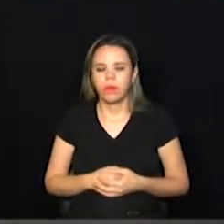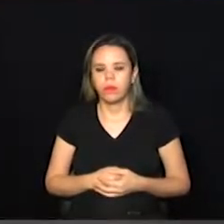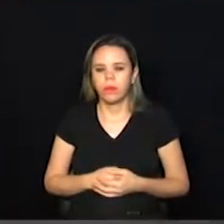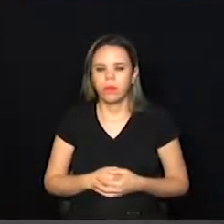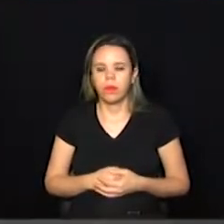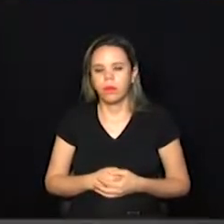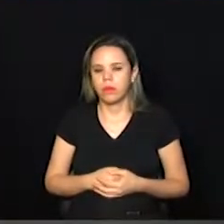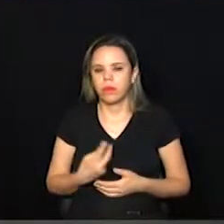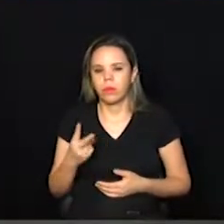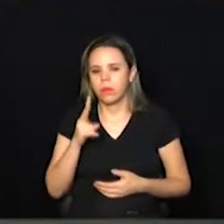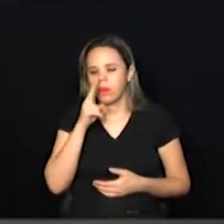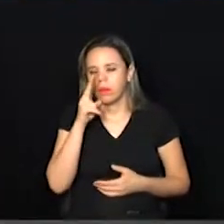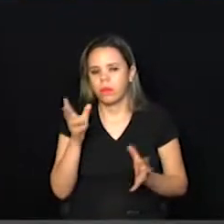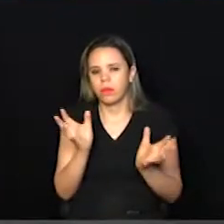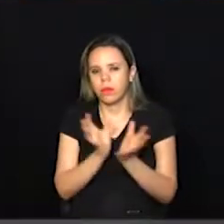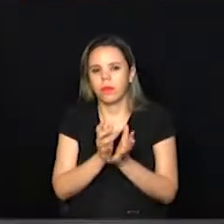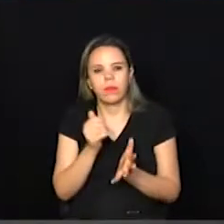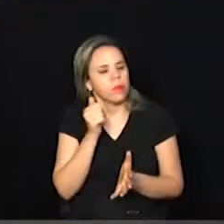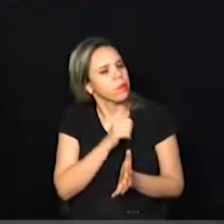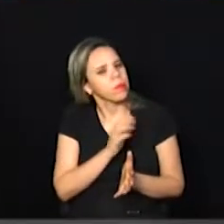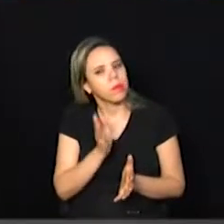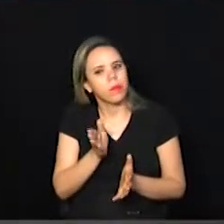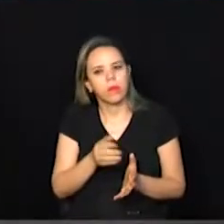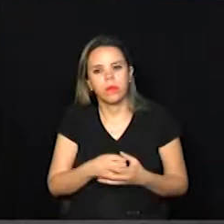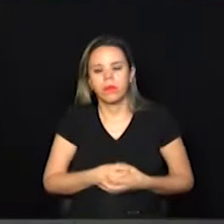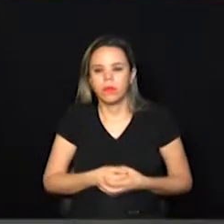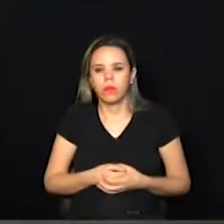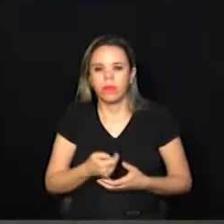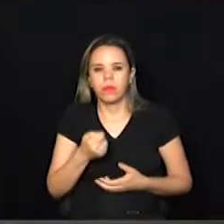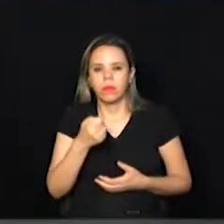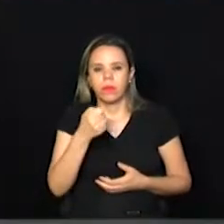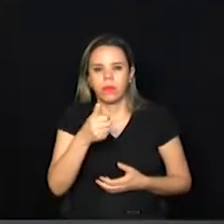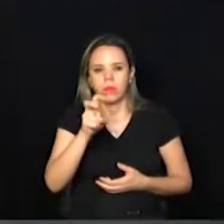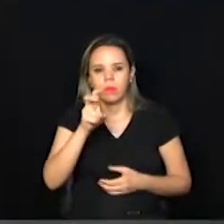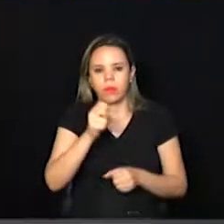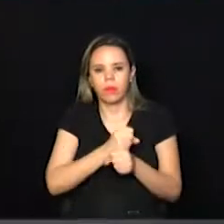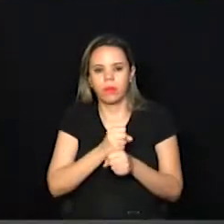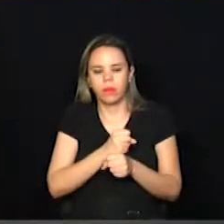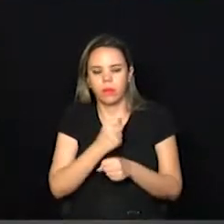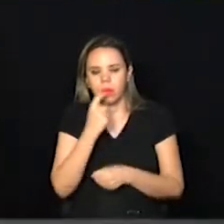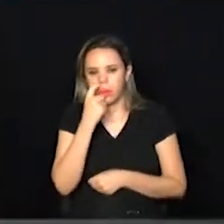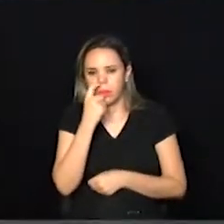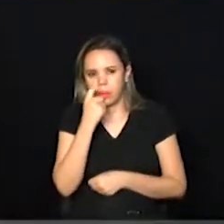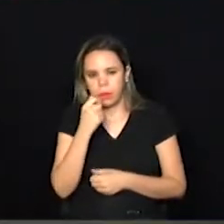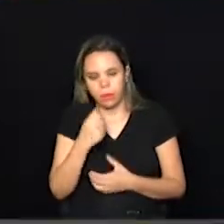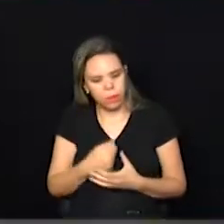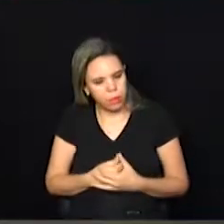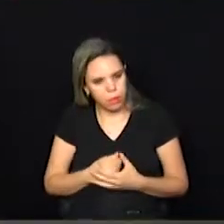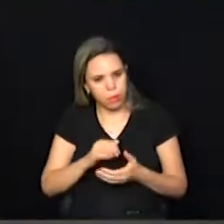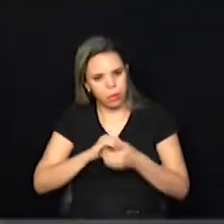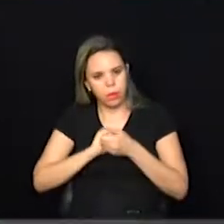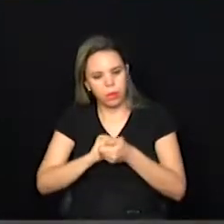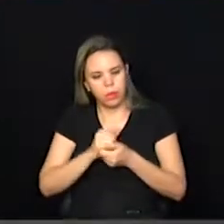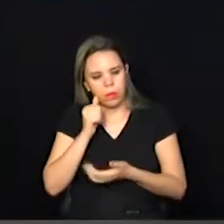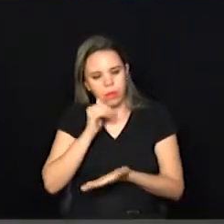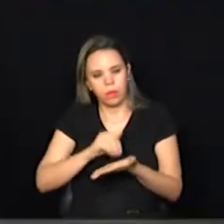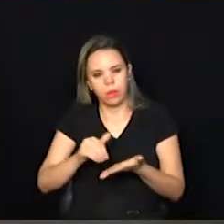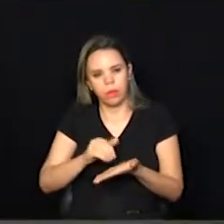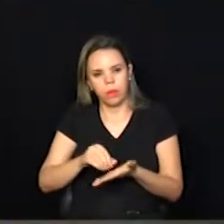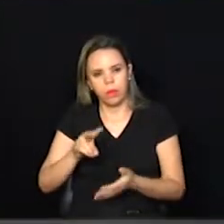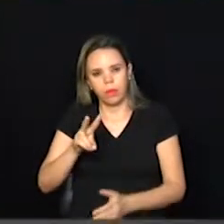consistente, né, na Comissão da Mulher já há quase 5 anos. Cumprimentar a secretária